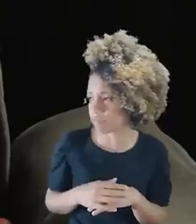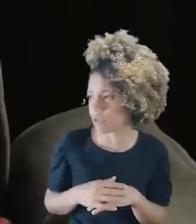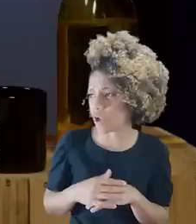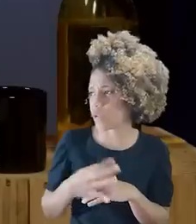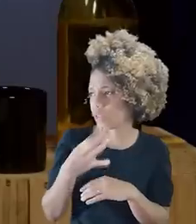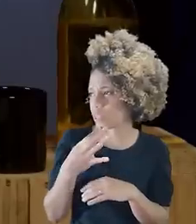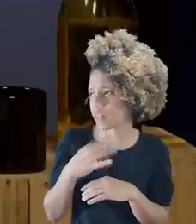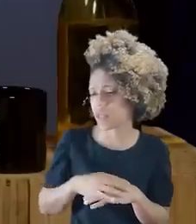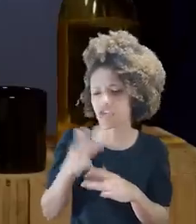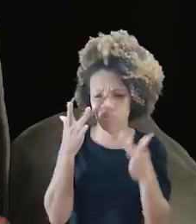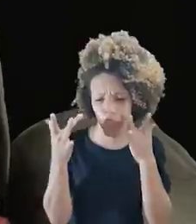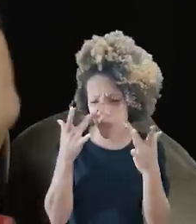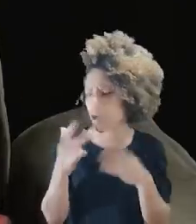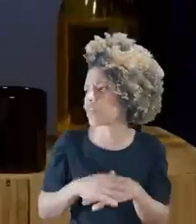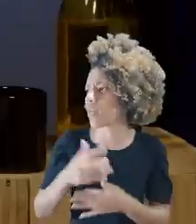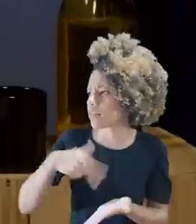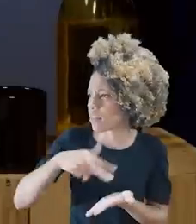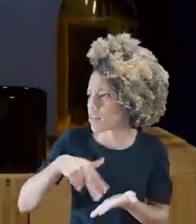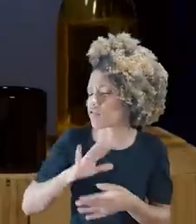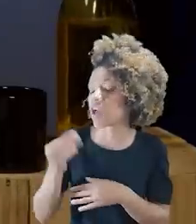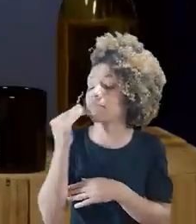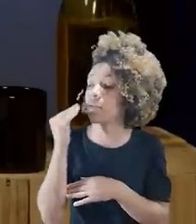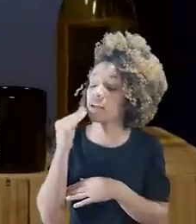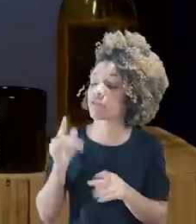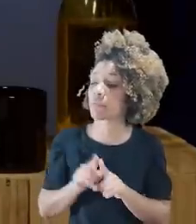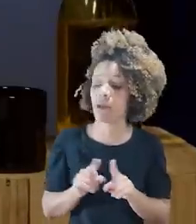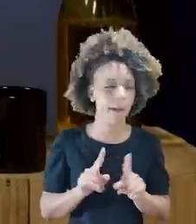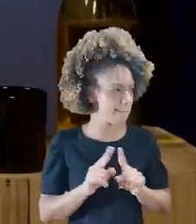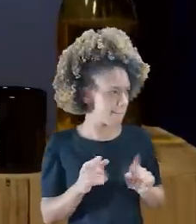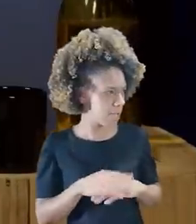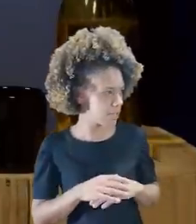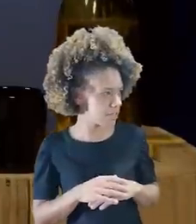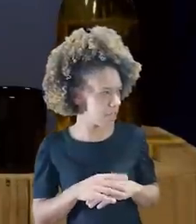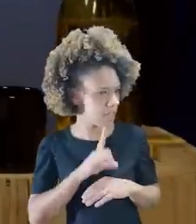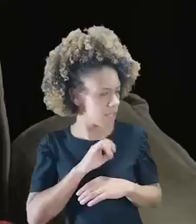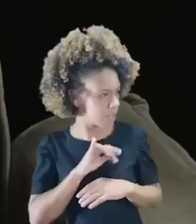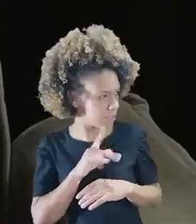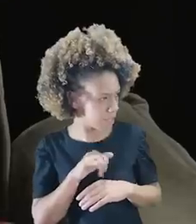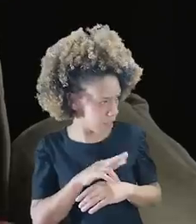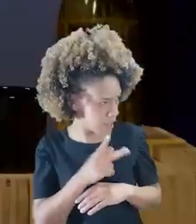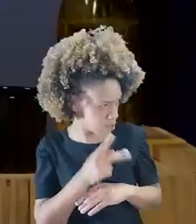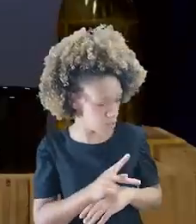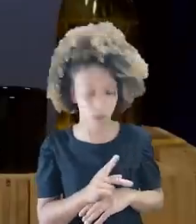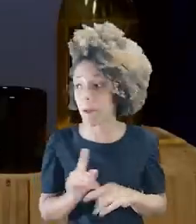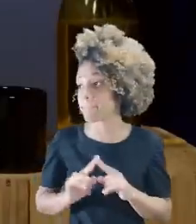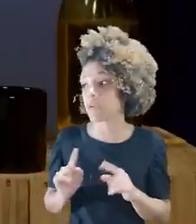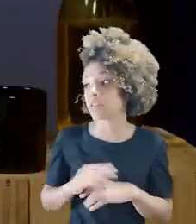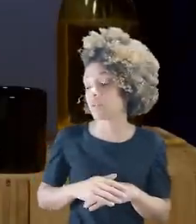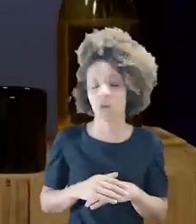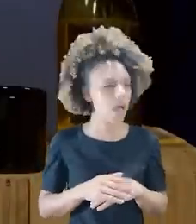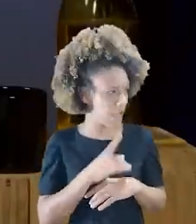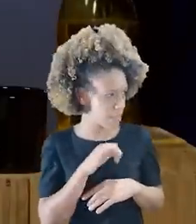depilar era sua Ah tá isso daí foram eles não isso veio foi o cels tava que trouxe da Espanha esse programa esse formato dessa